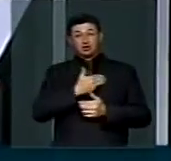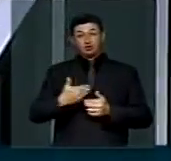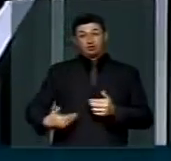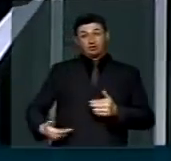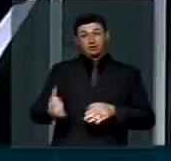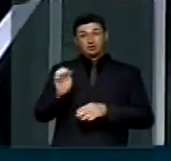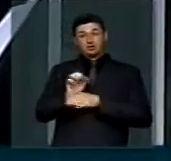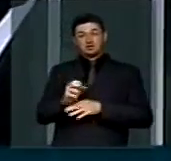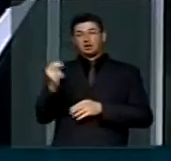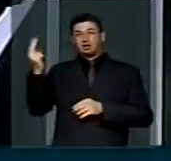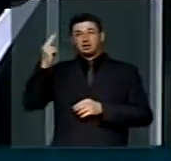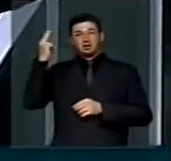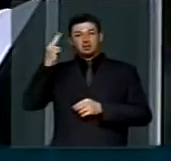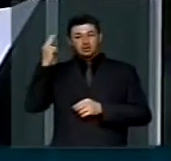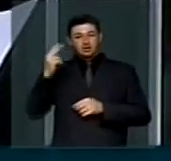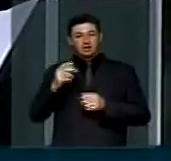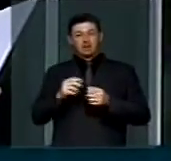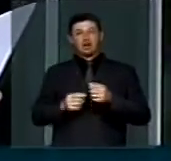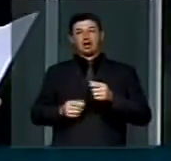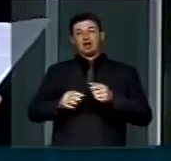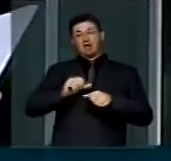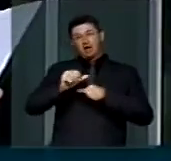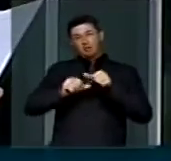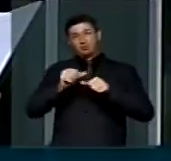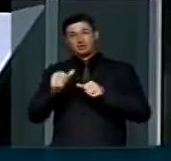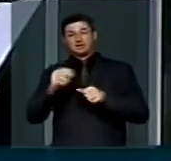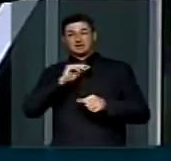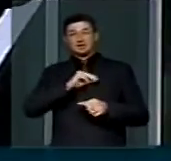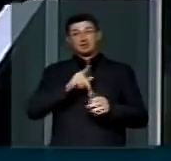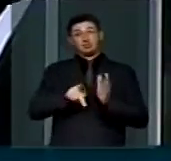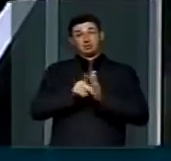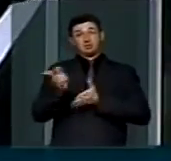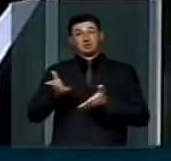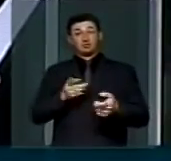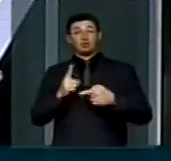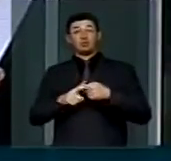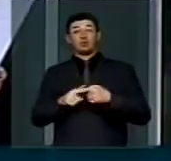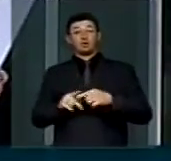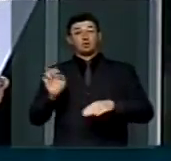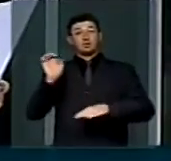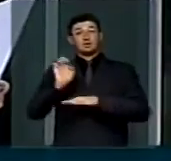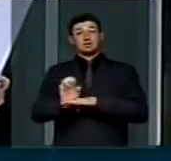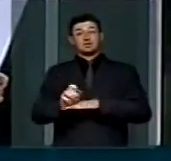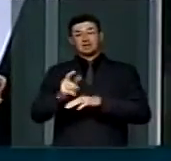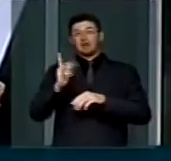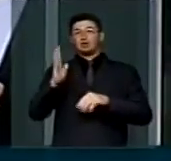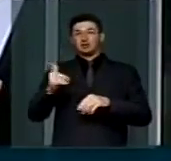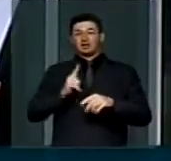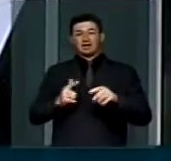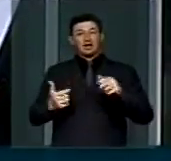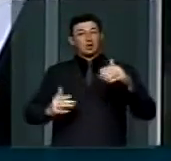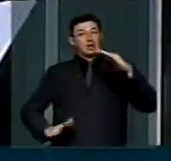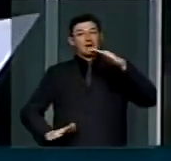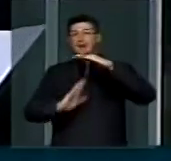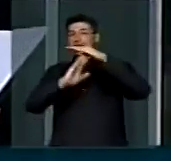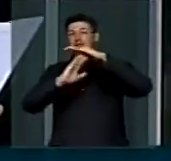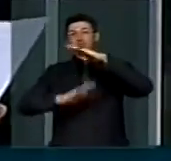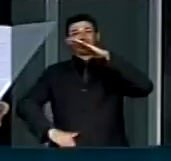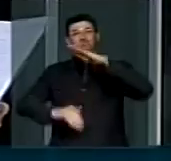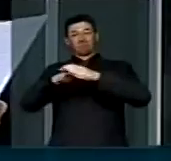não tem condições de conceder o reajuste salarial aos servidores, pois o Estado está se aproximando do limite máximo